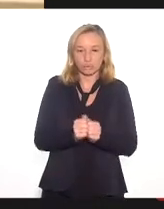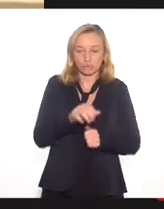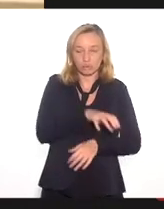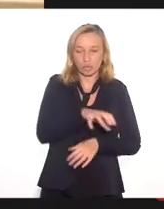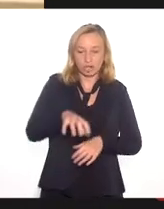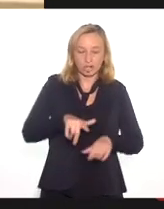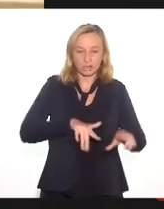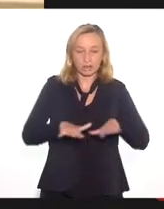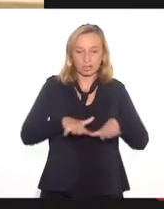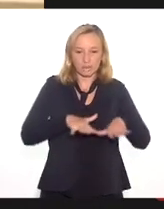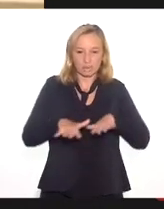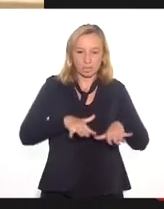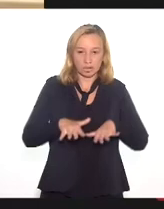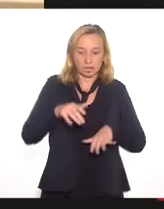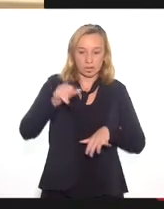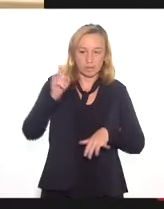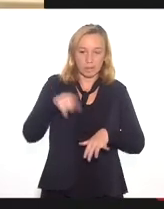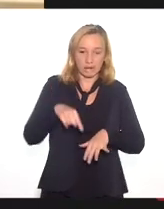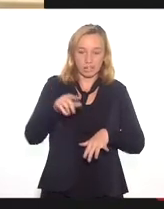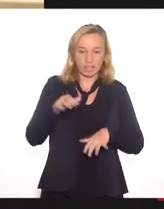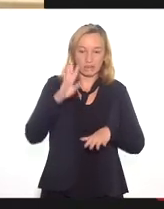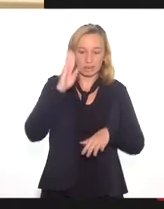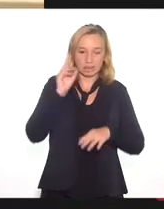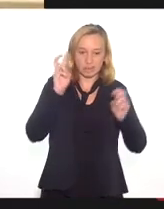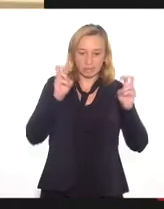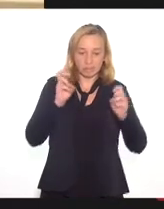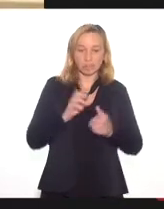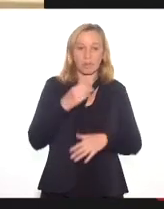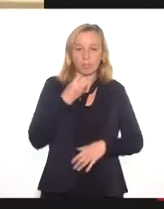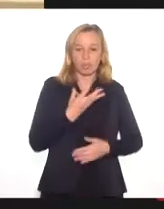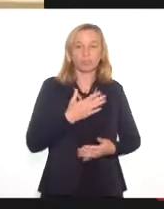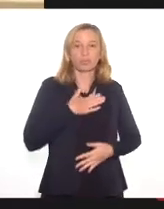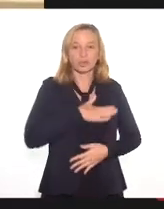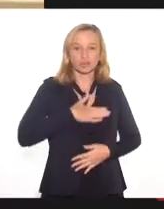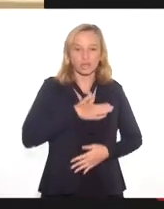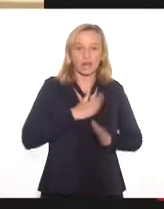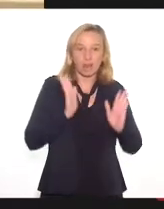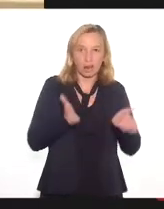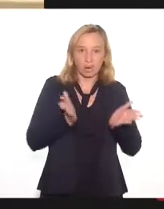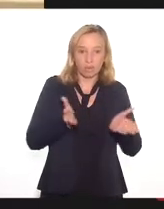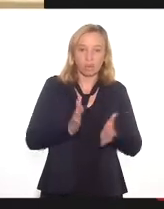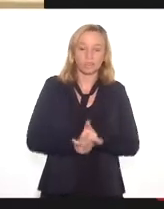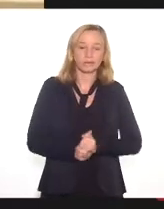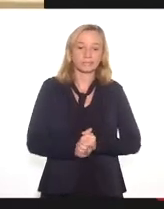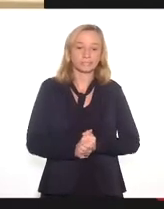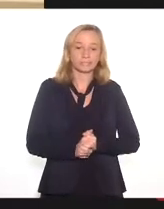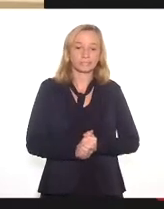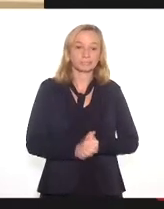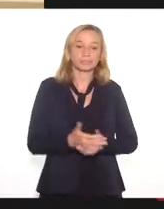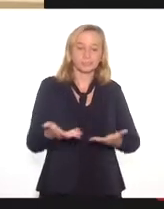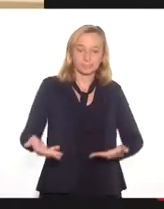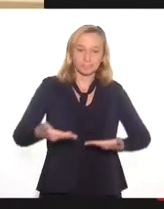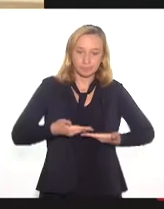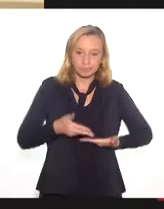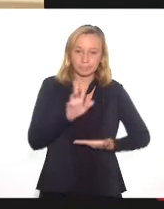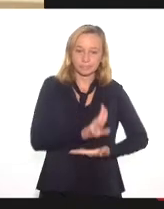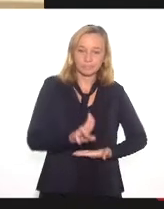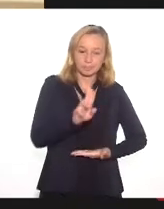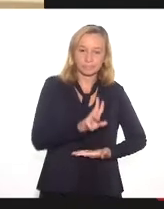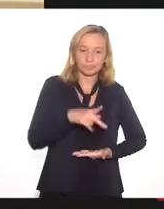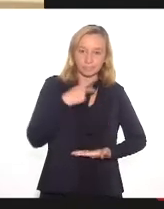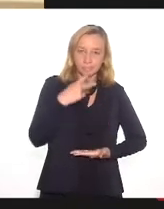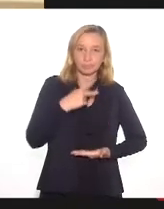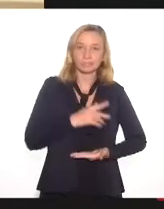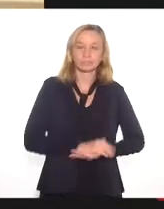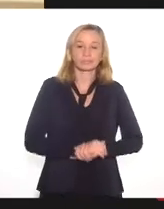desenvolvimento da Maré esse tema. Bom, gostaria agora de convidar a fazer uso da fala